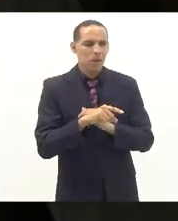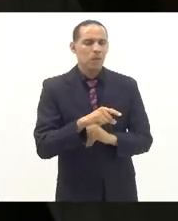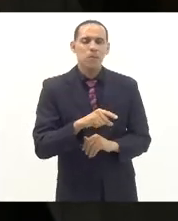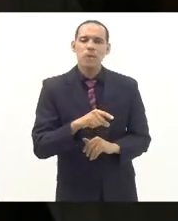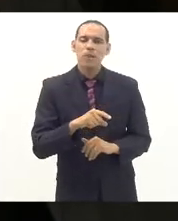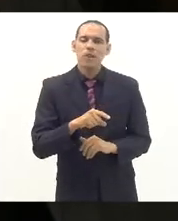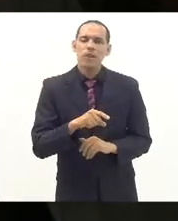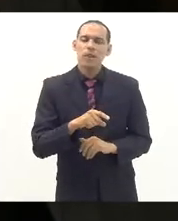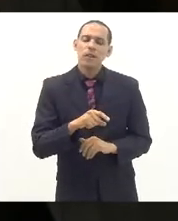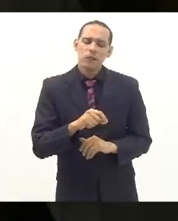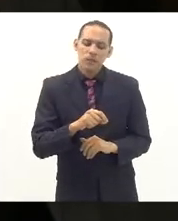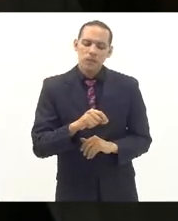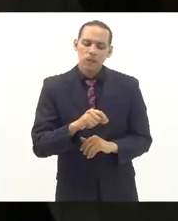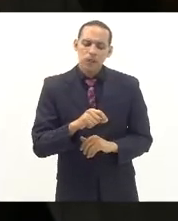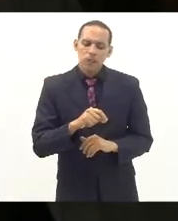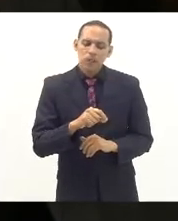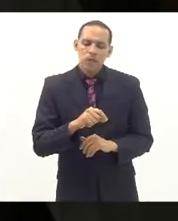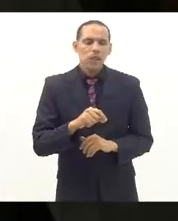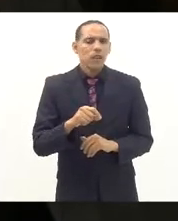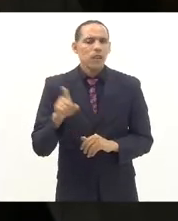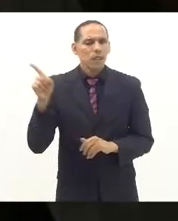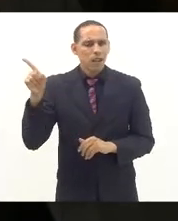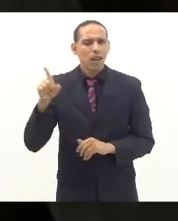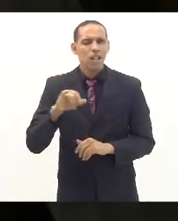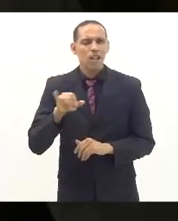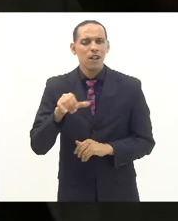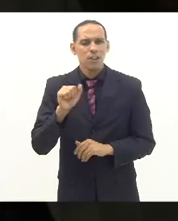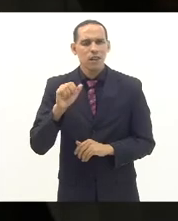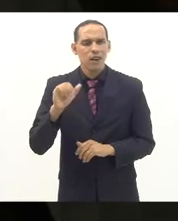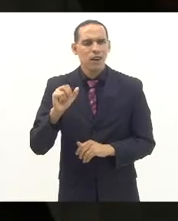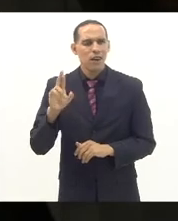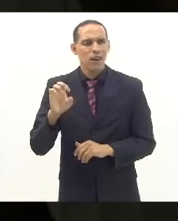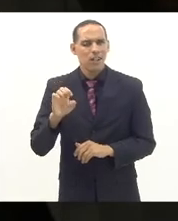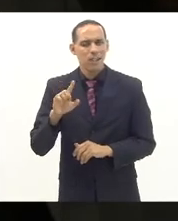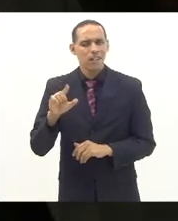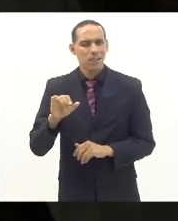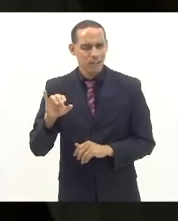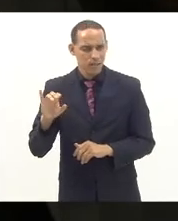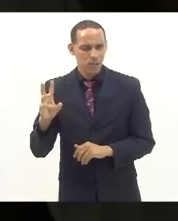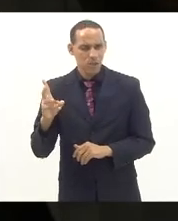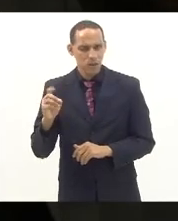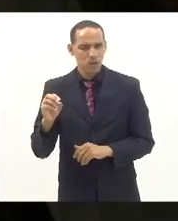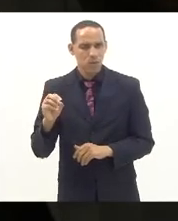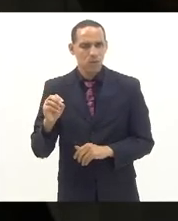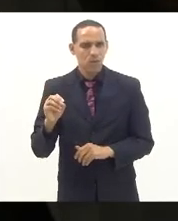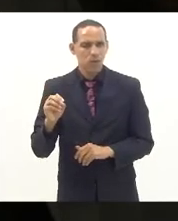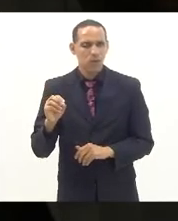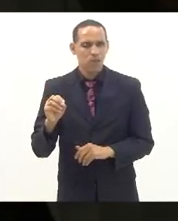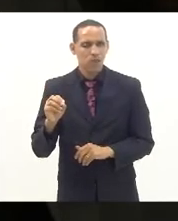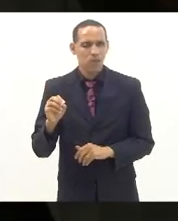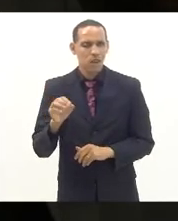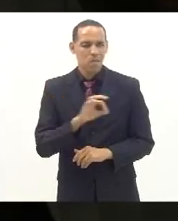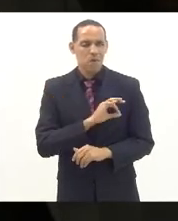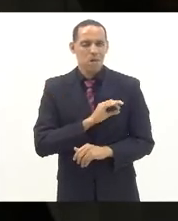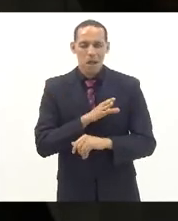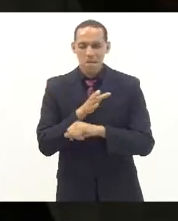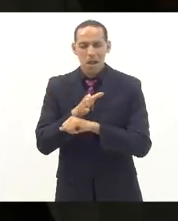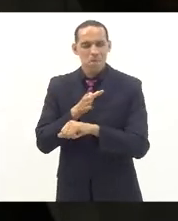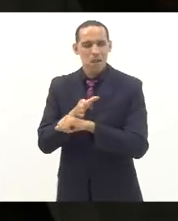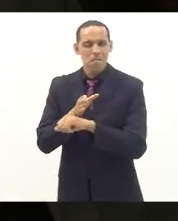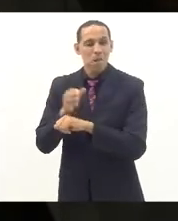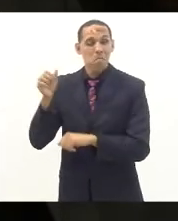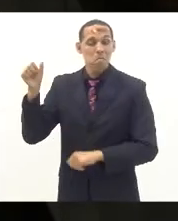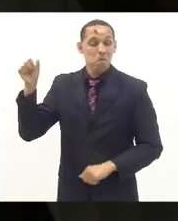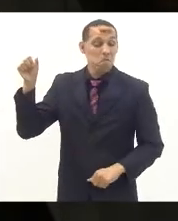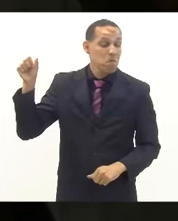sobre a situação do jacarezinho daquele episódio que foi a operação policial mais letal